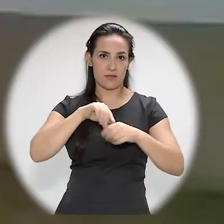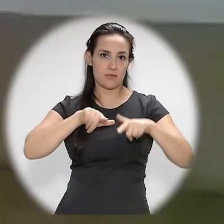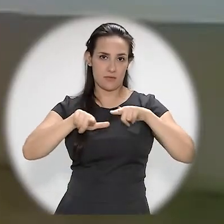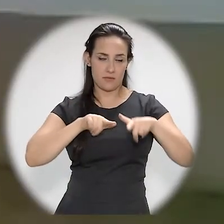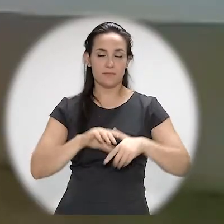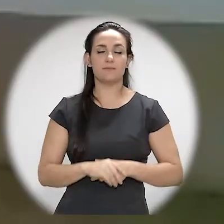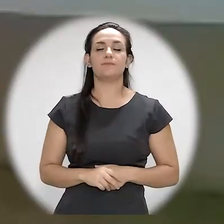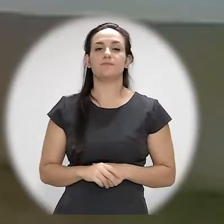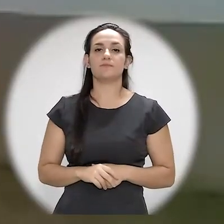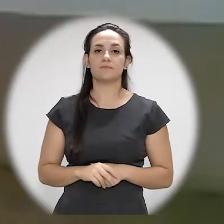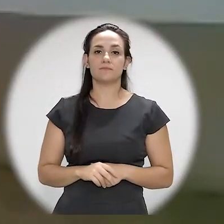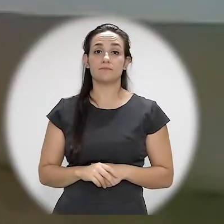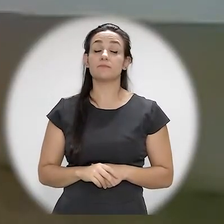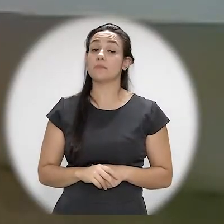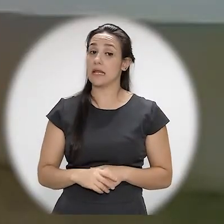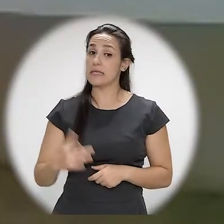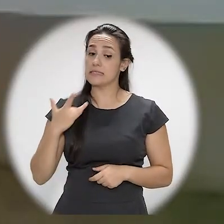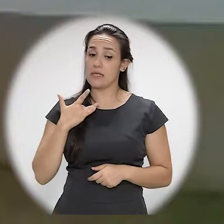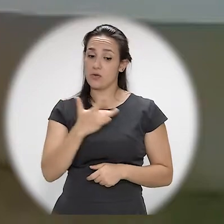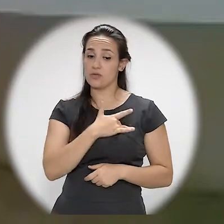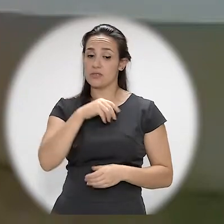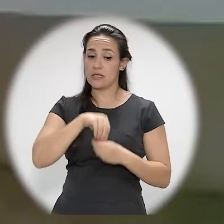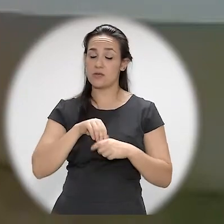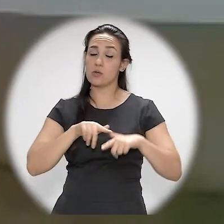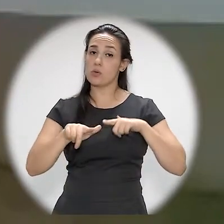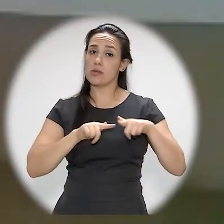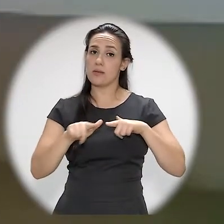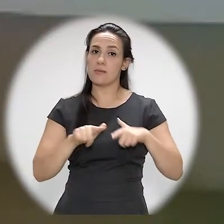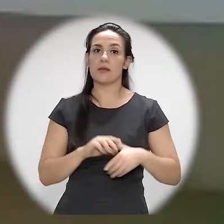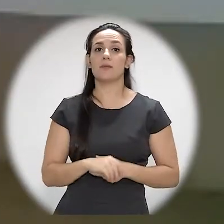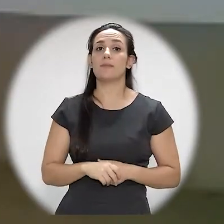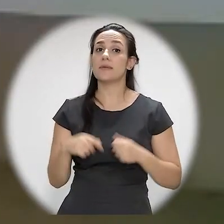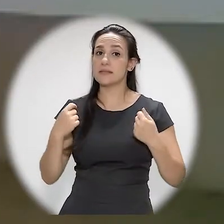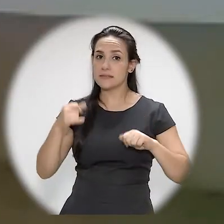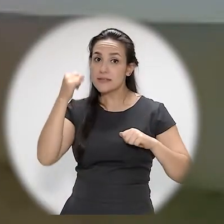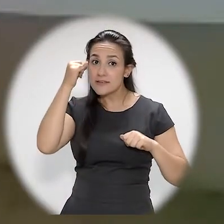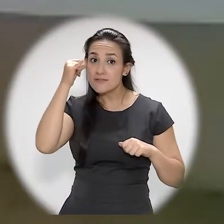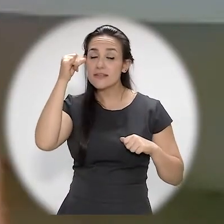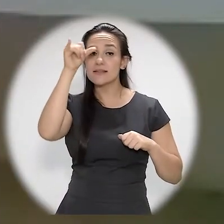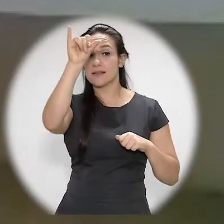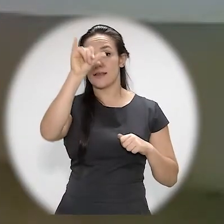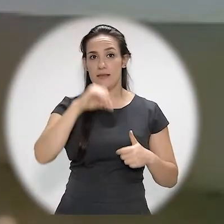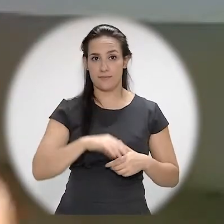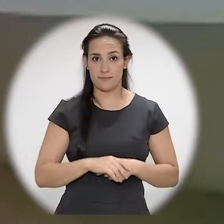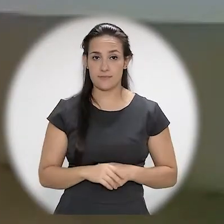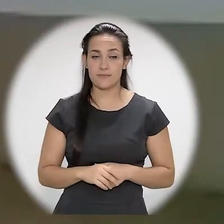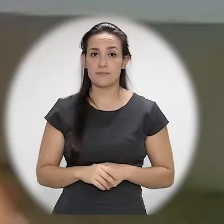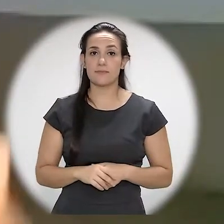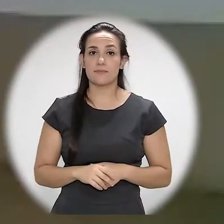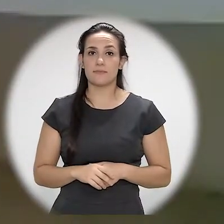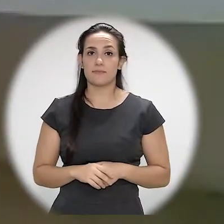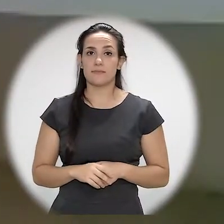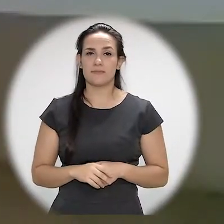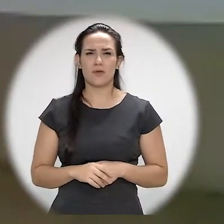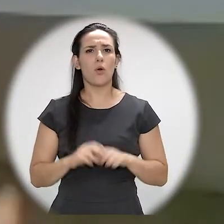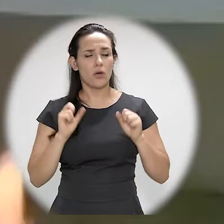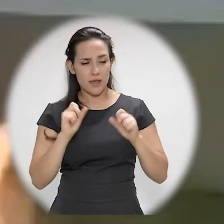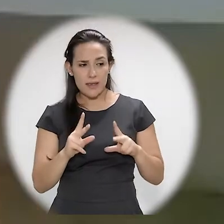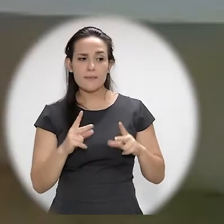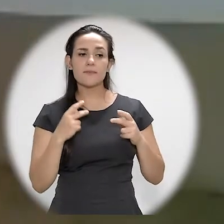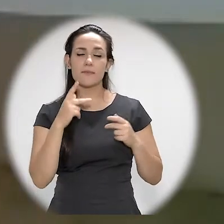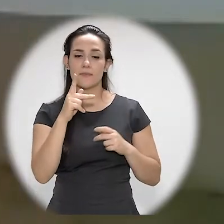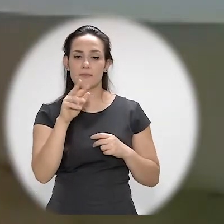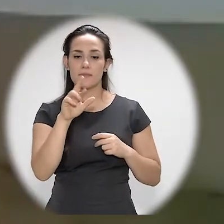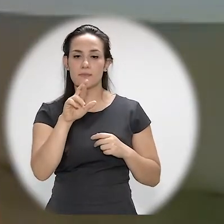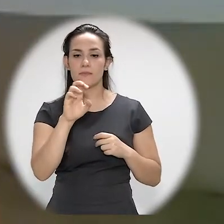Para se atuar em matéria de saúde no trabalho, como em saúde em geral, a prevenção é absolutamente central, mas